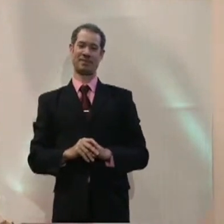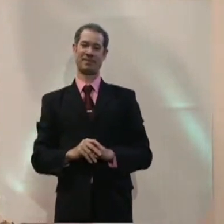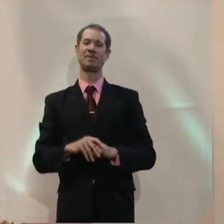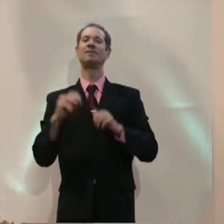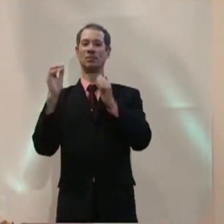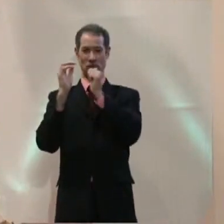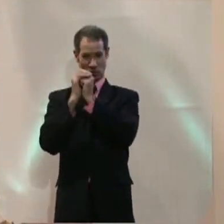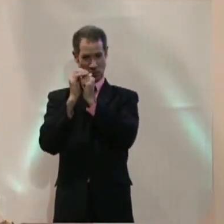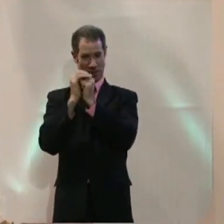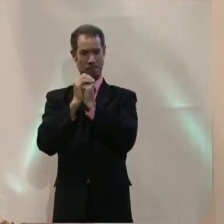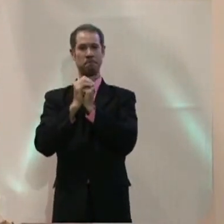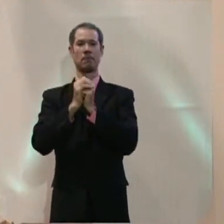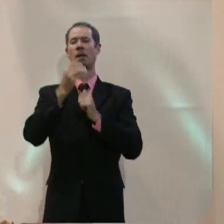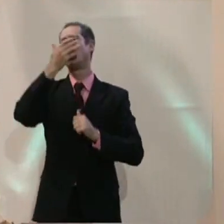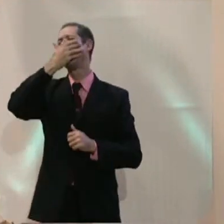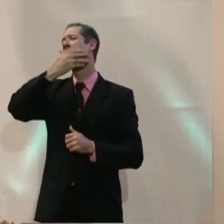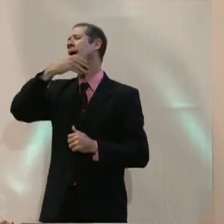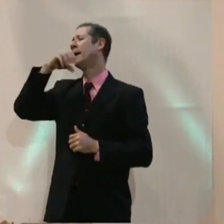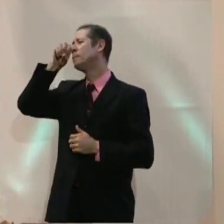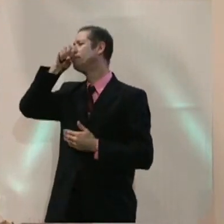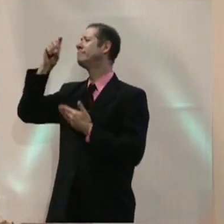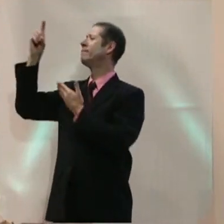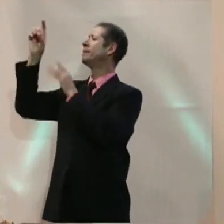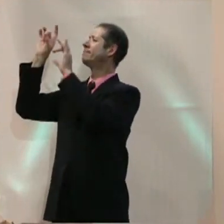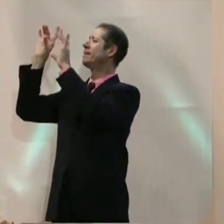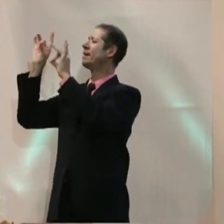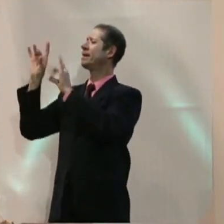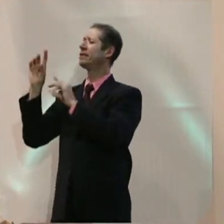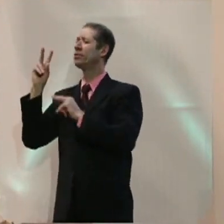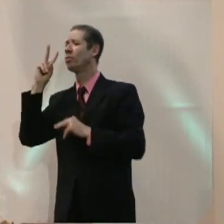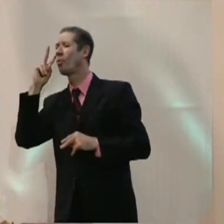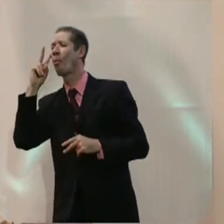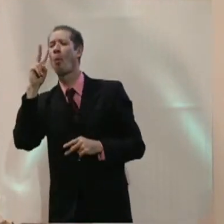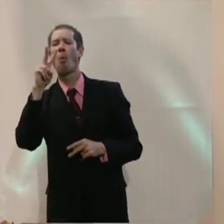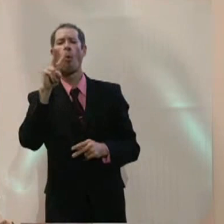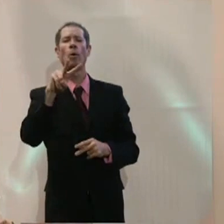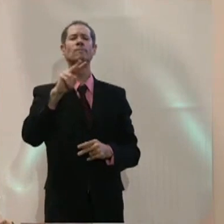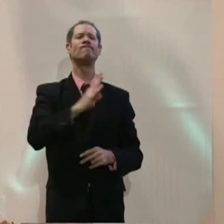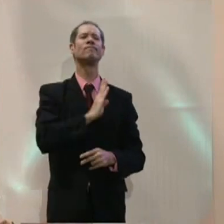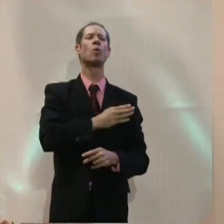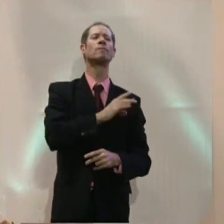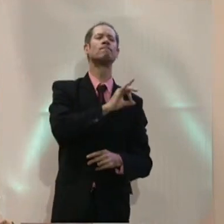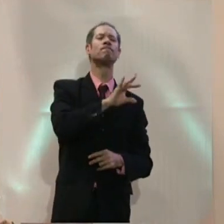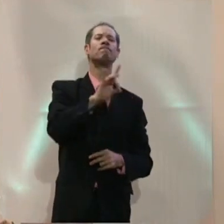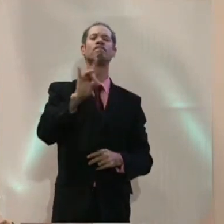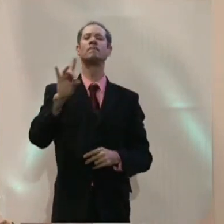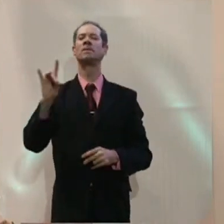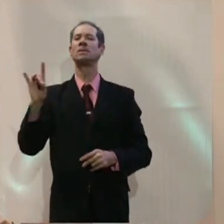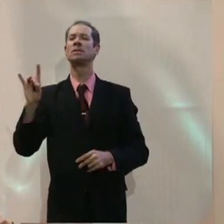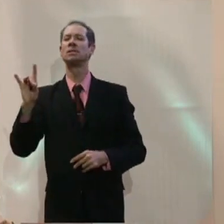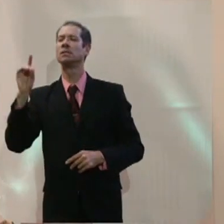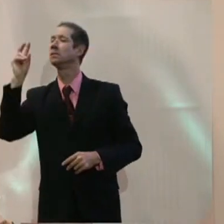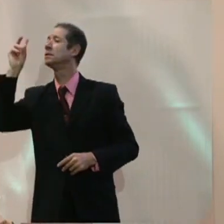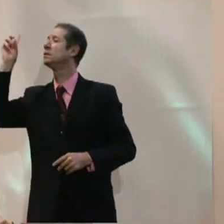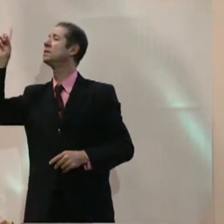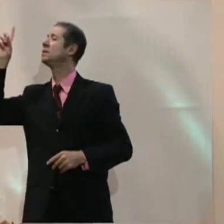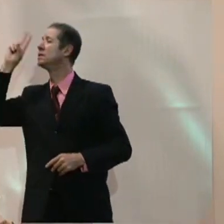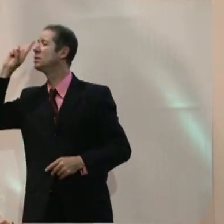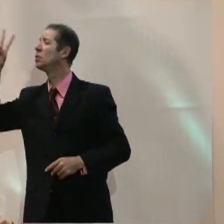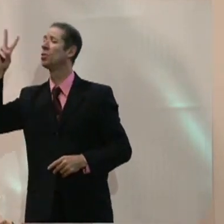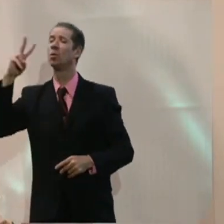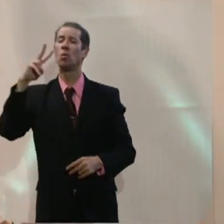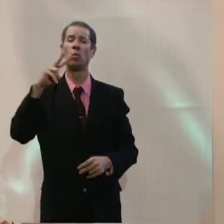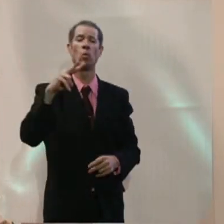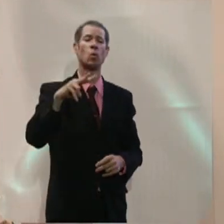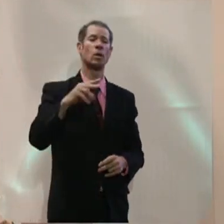Vamos orar? Pai querido, olha para o coração dessas pessoas. Olha para o coração, olha, Senhor,